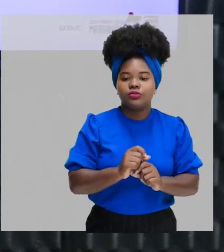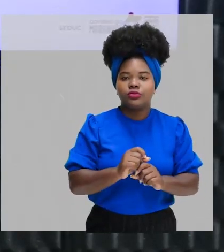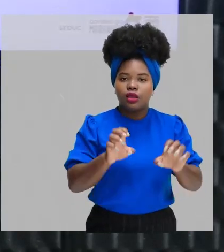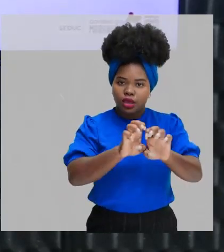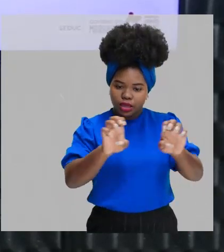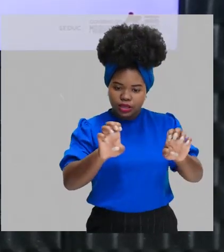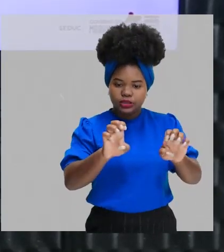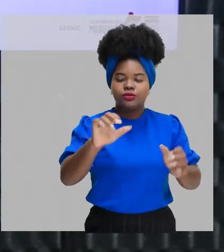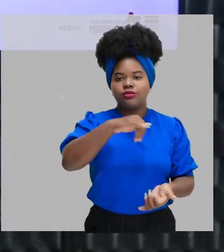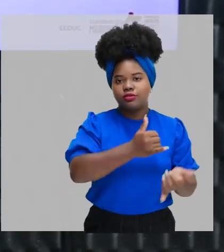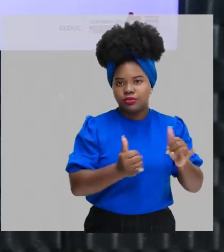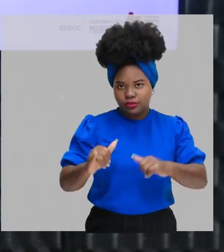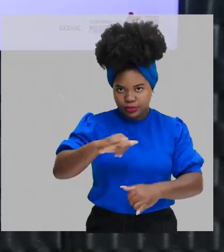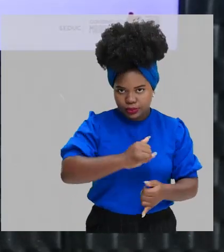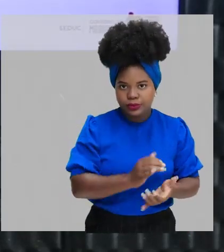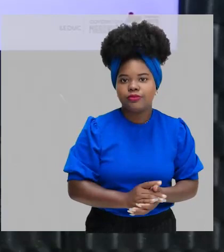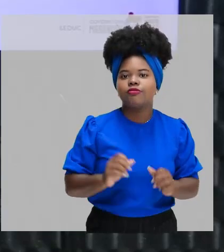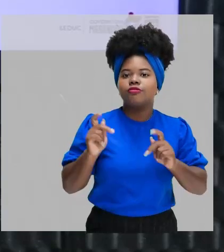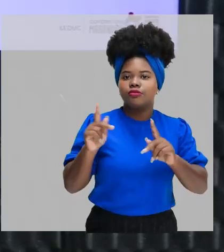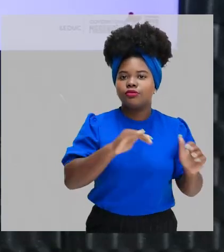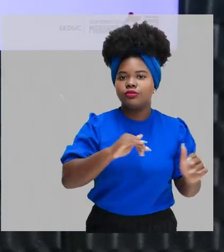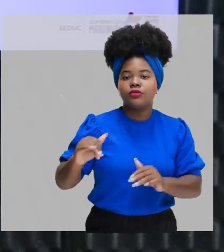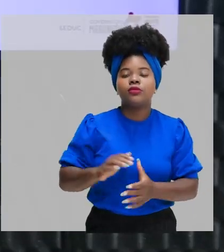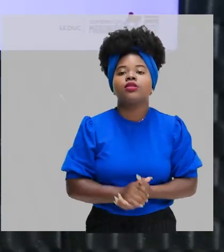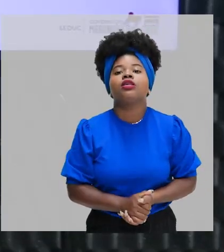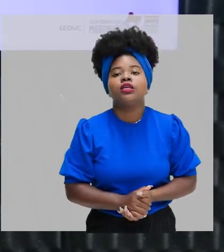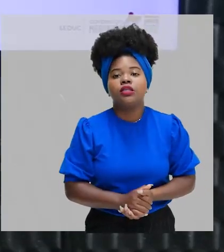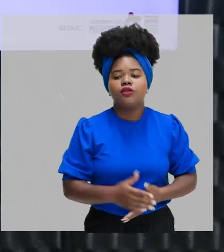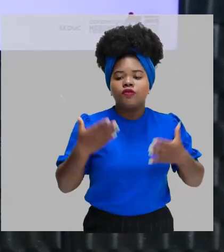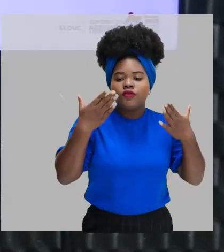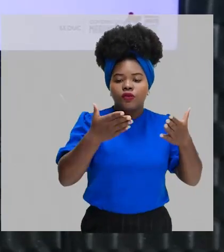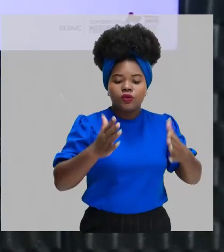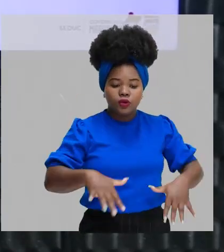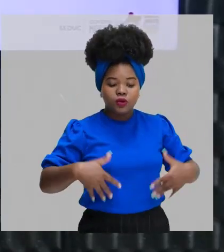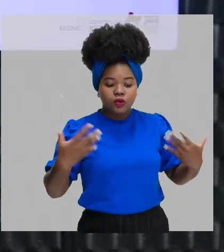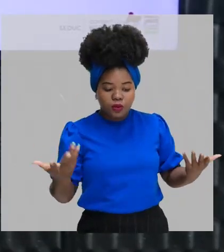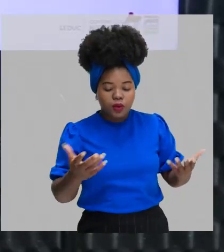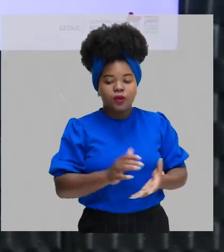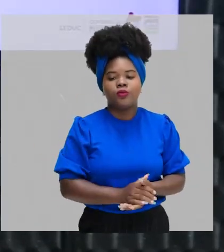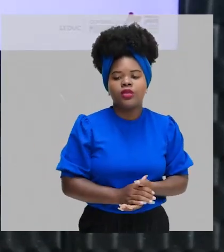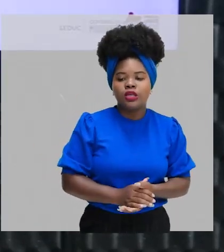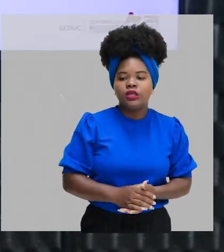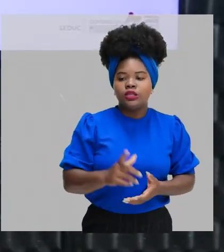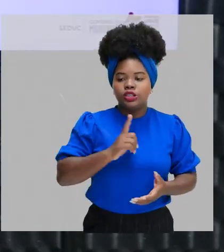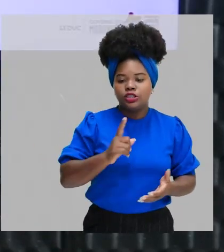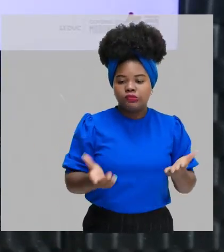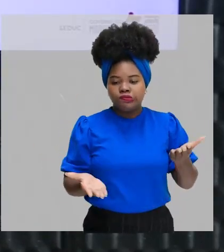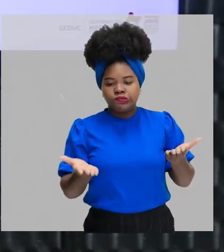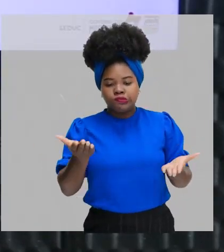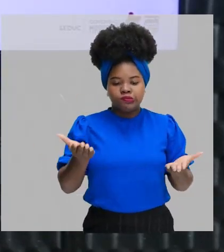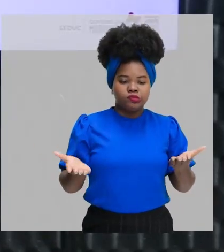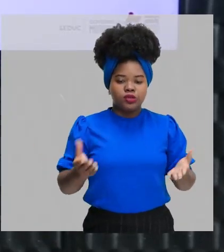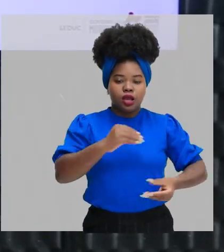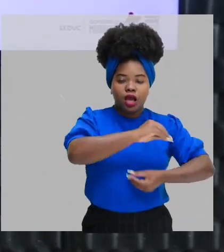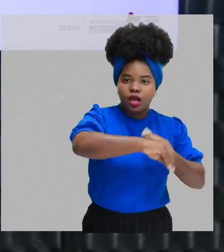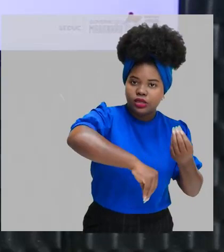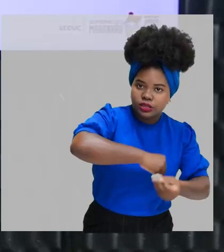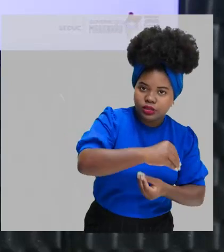ela vai indicar a proporcionalidade de uma reação. Os reagentes, eles